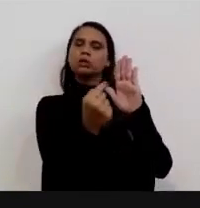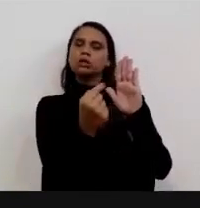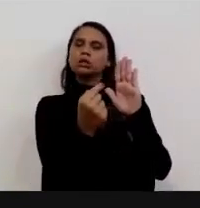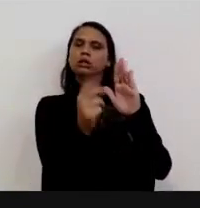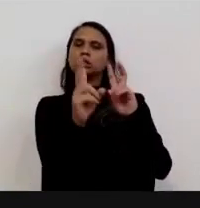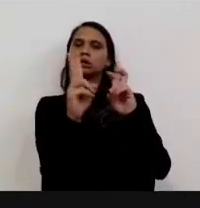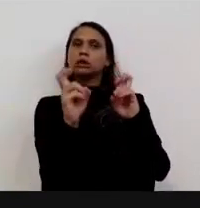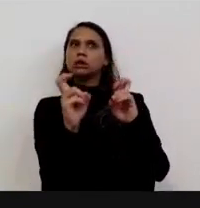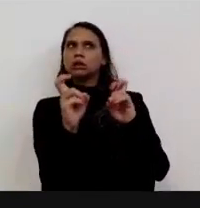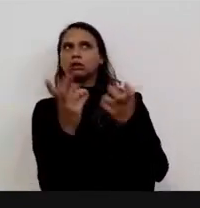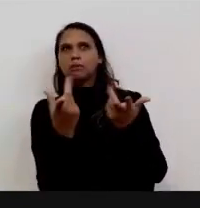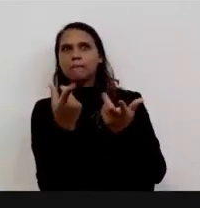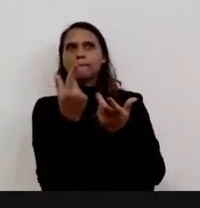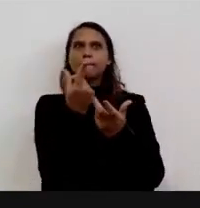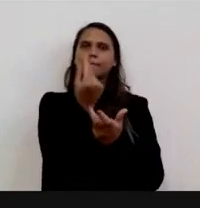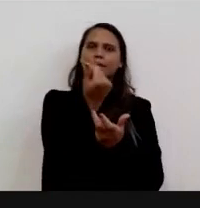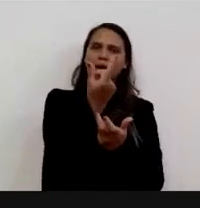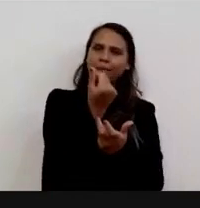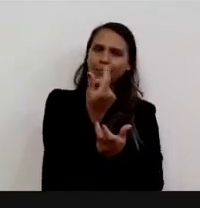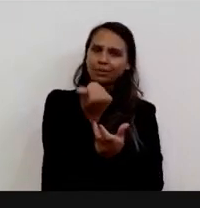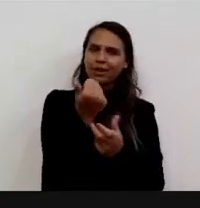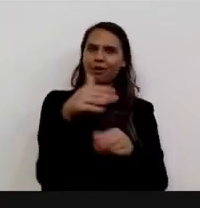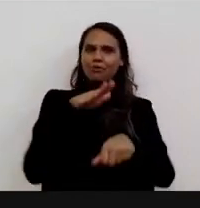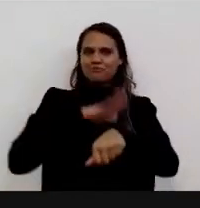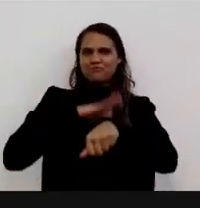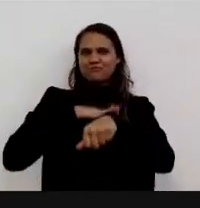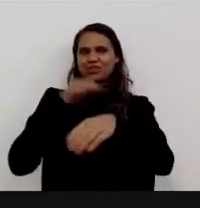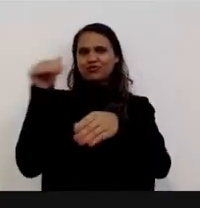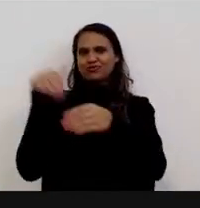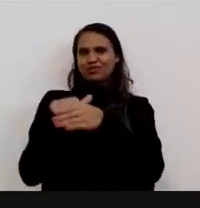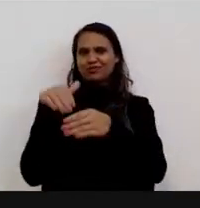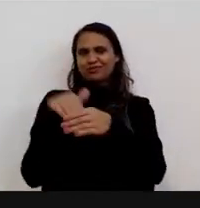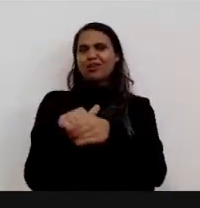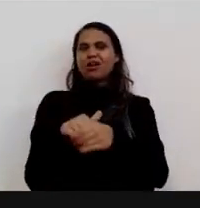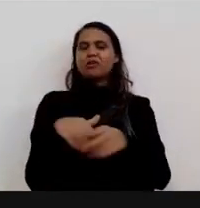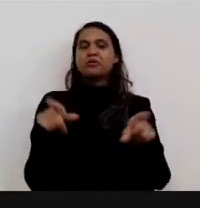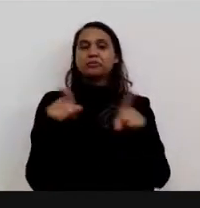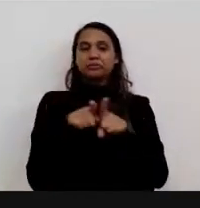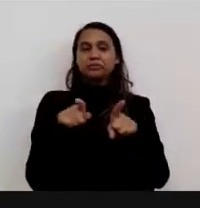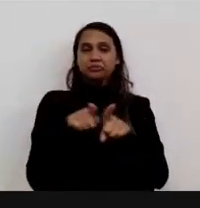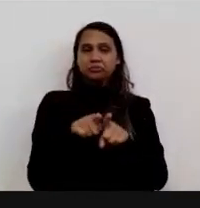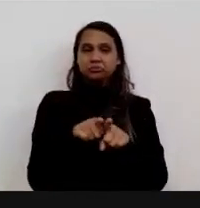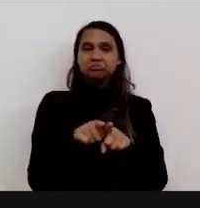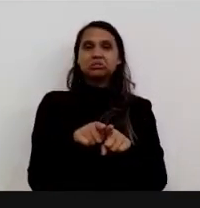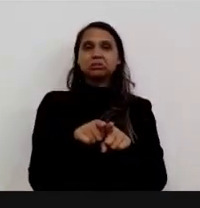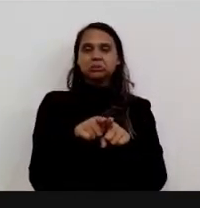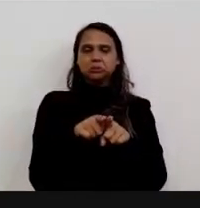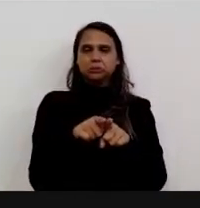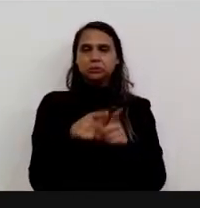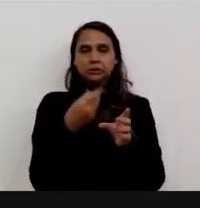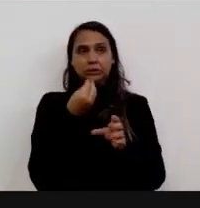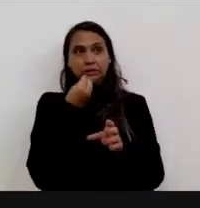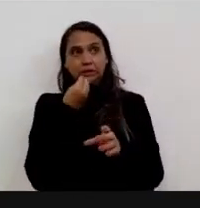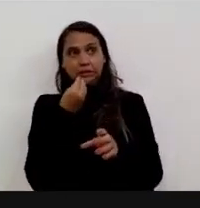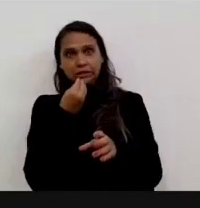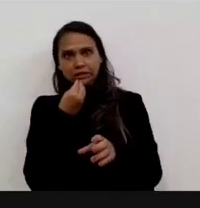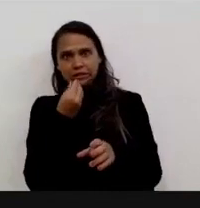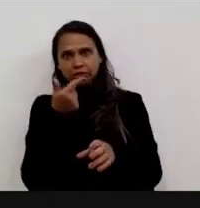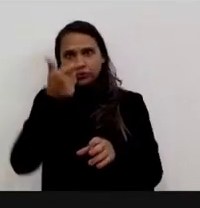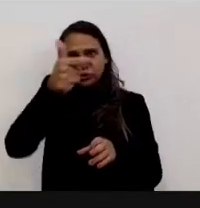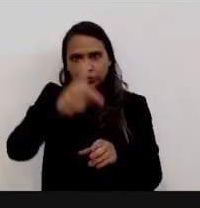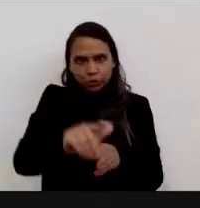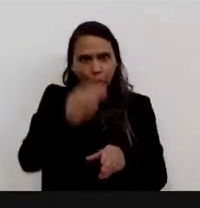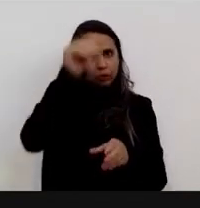tentar mensurar o capital eleitoral de uma forma mais precisa, porque a gente usou só uma proxy, né, que foi a questão de se ele está tentando a reeleição ou não.